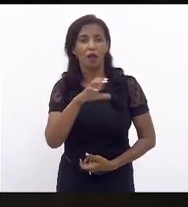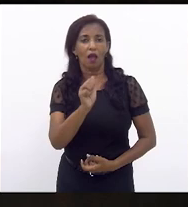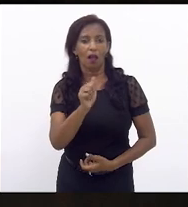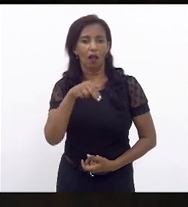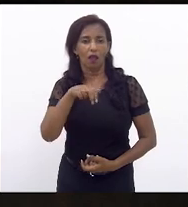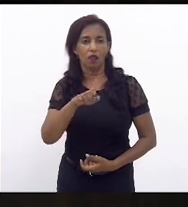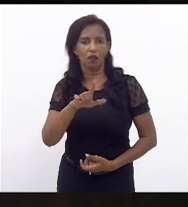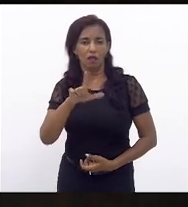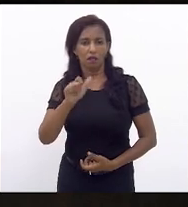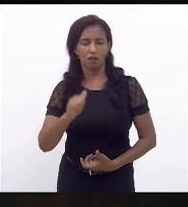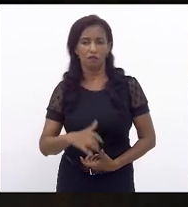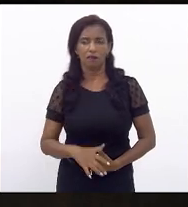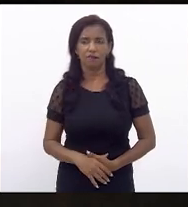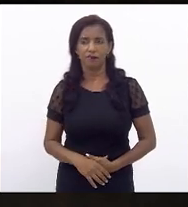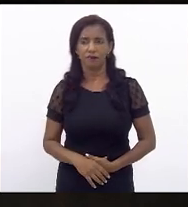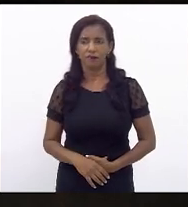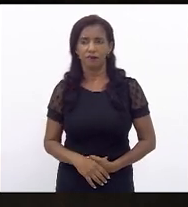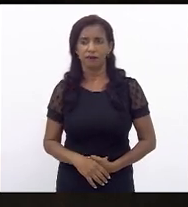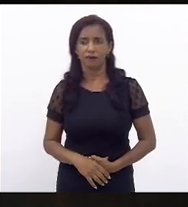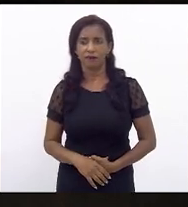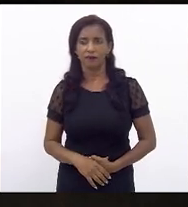Canella.